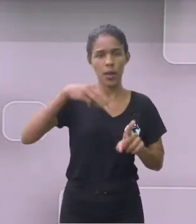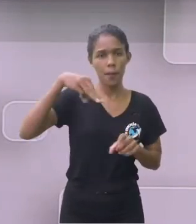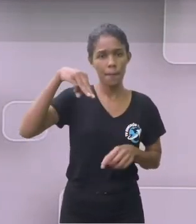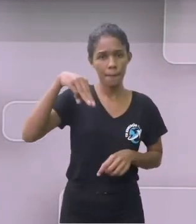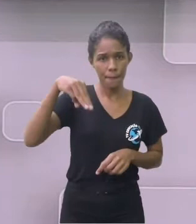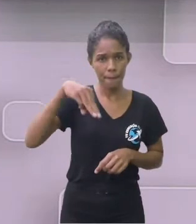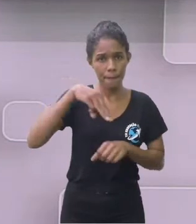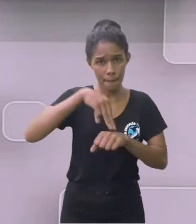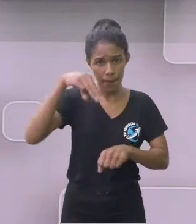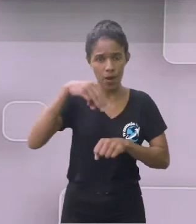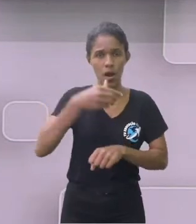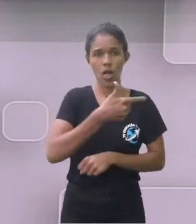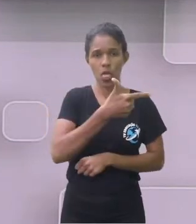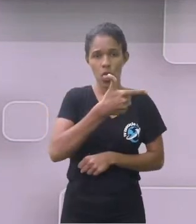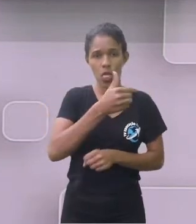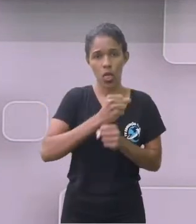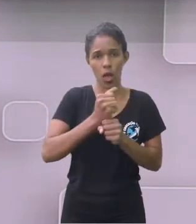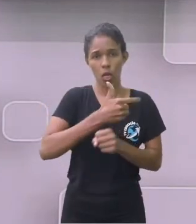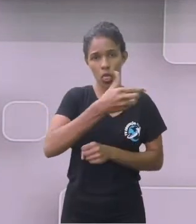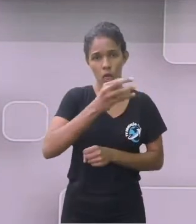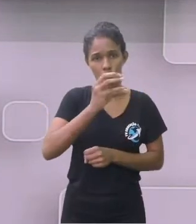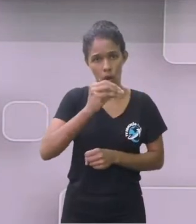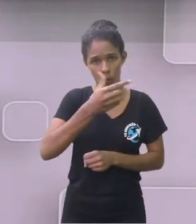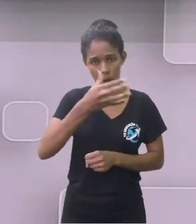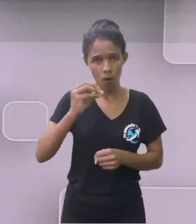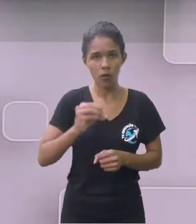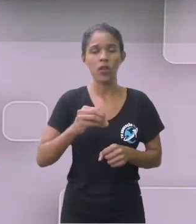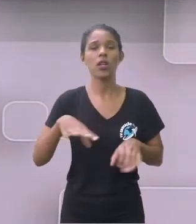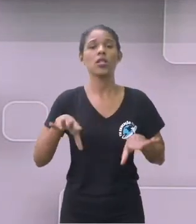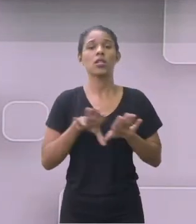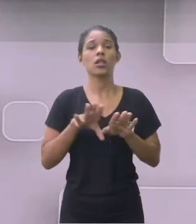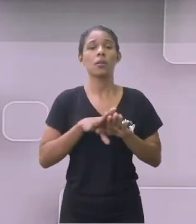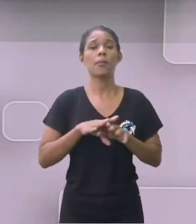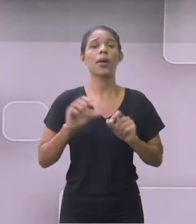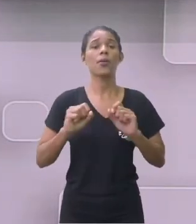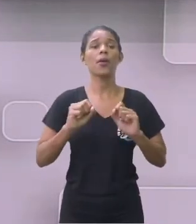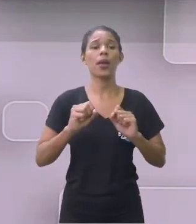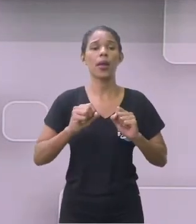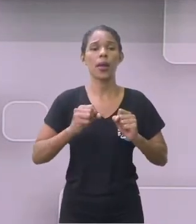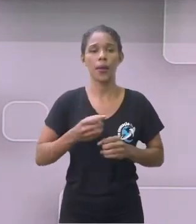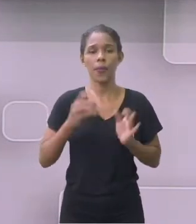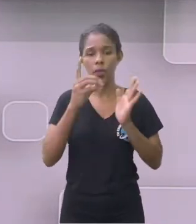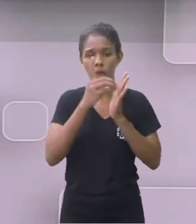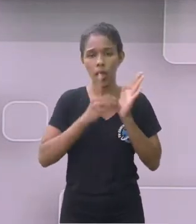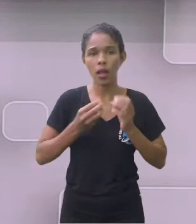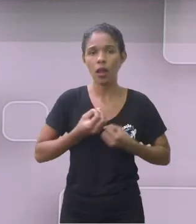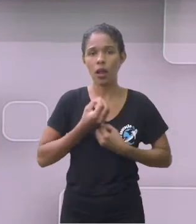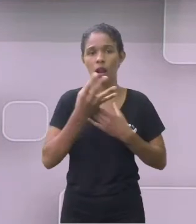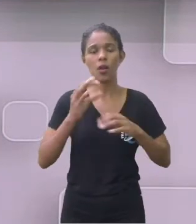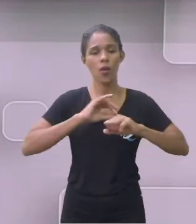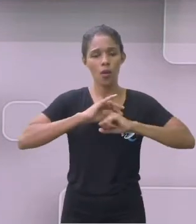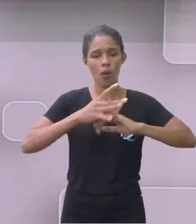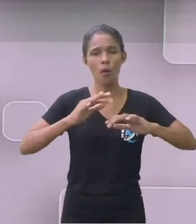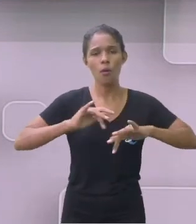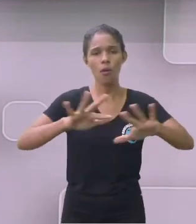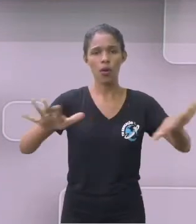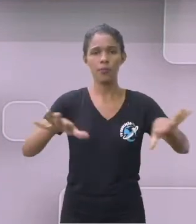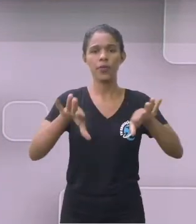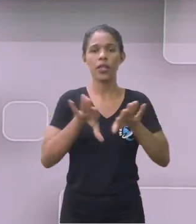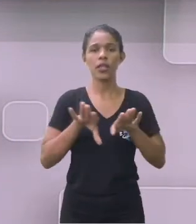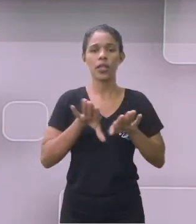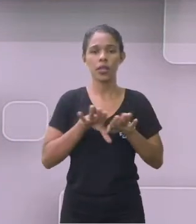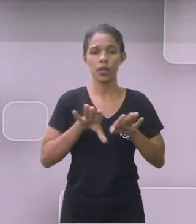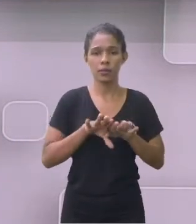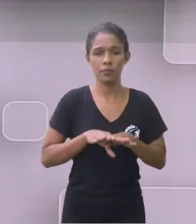pandemia. No Brasil, em 20 de março de 2020, foi declarada a transmissão comunitária da